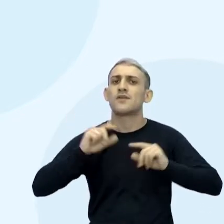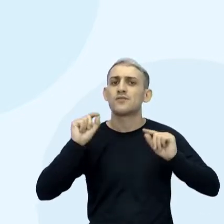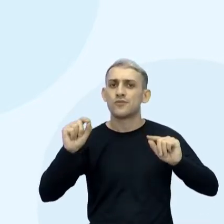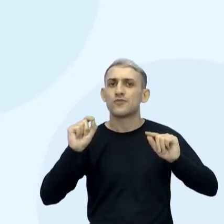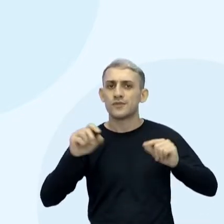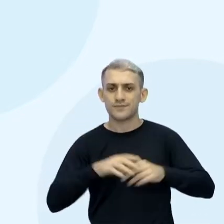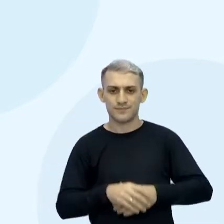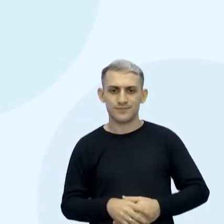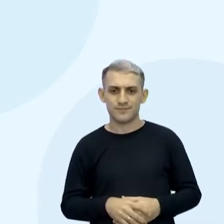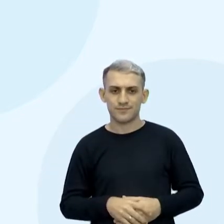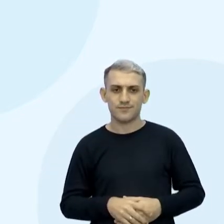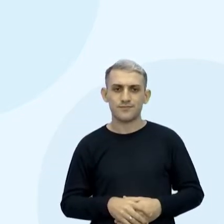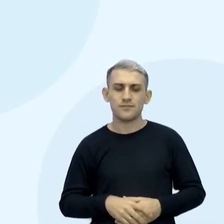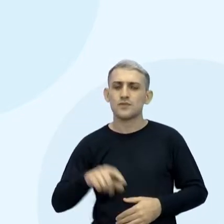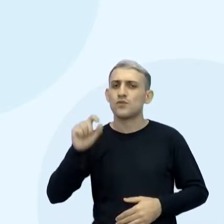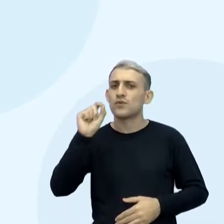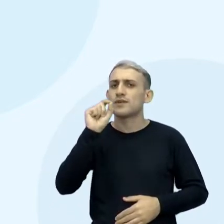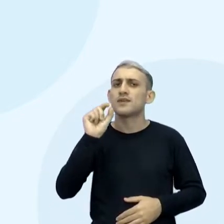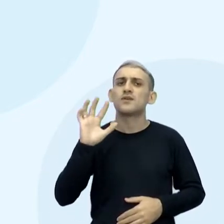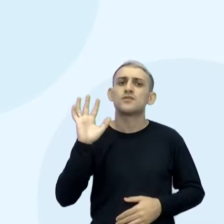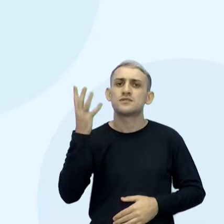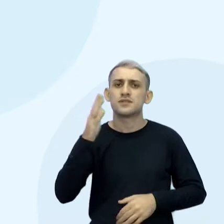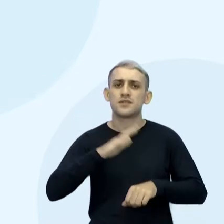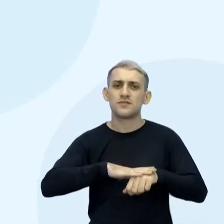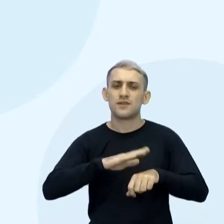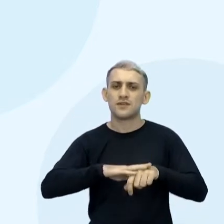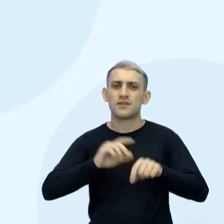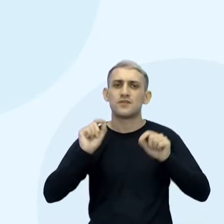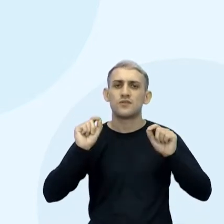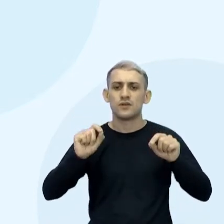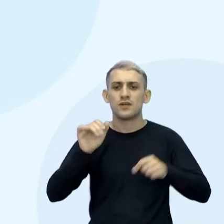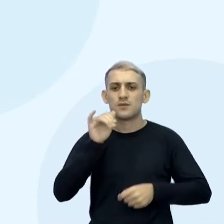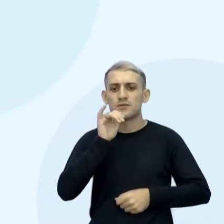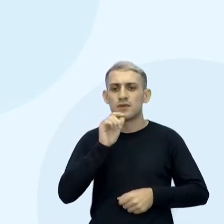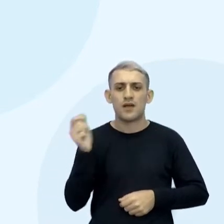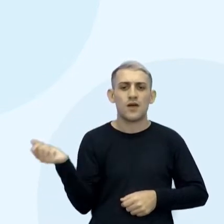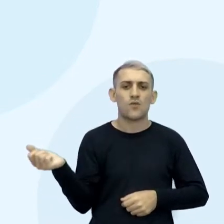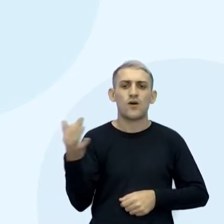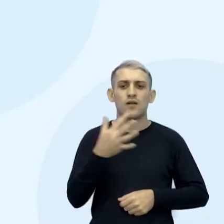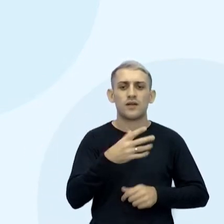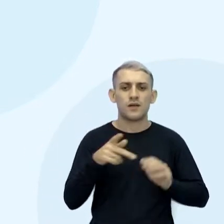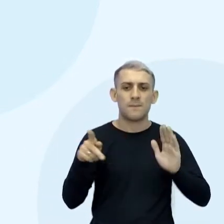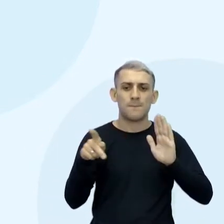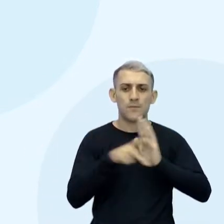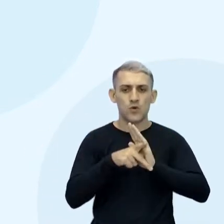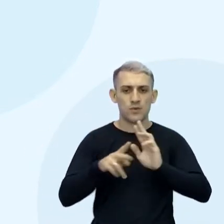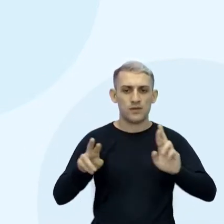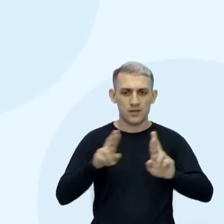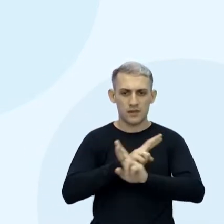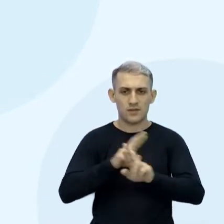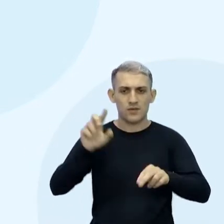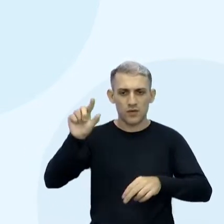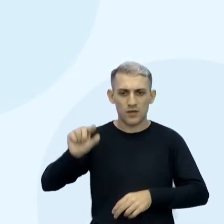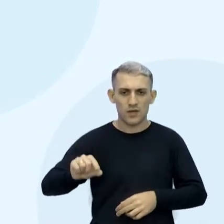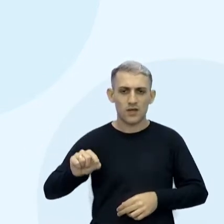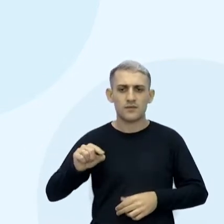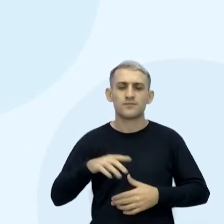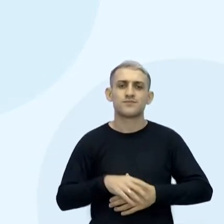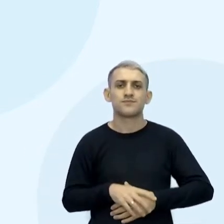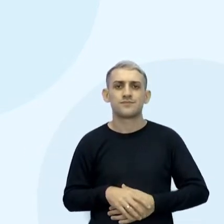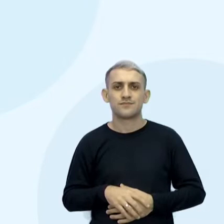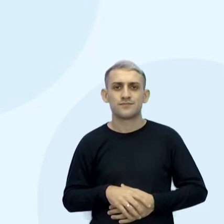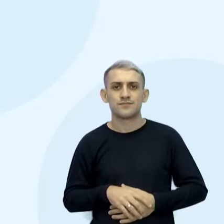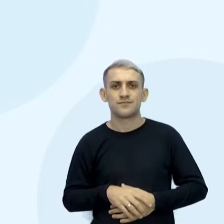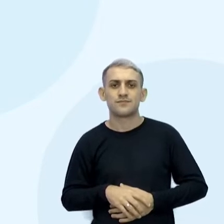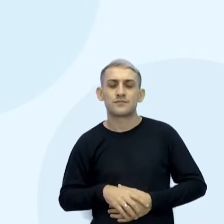quê? Então, o que está acontecendo, fazendo com que a quantidade dessa relação caia? Bom,